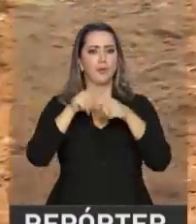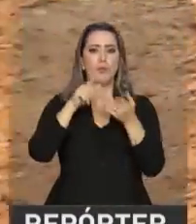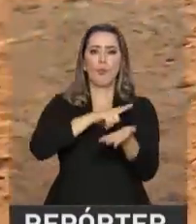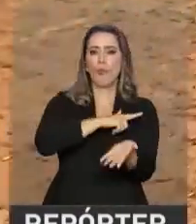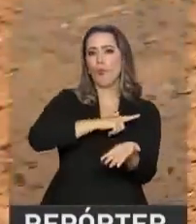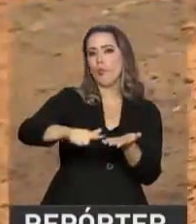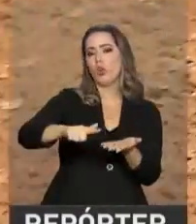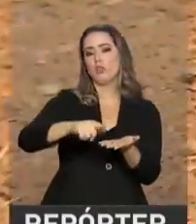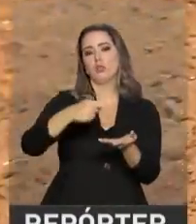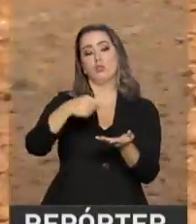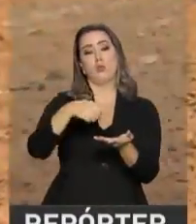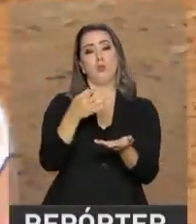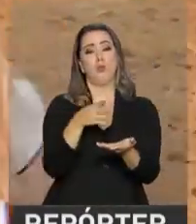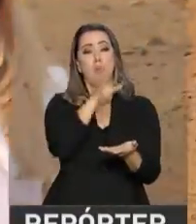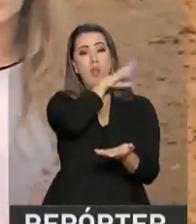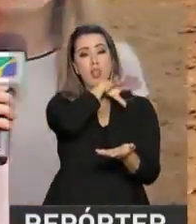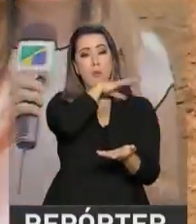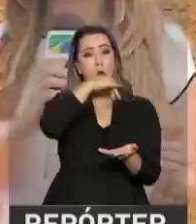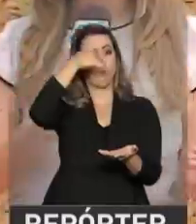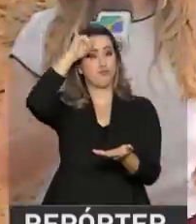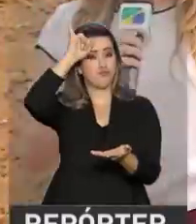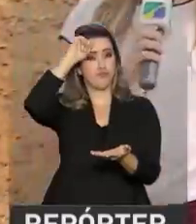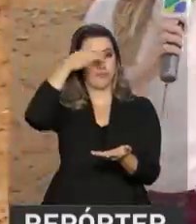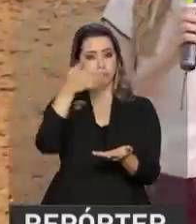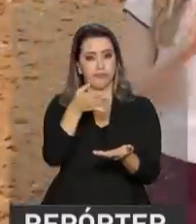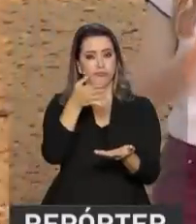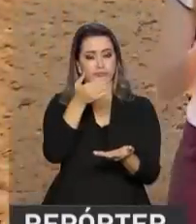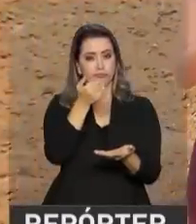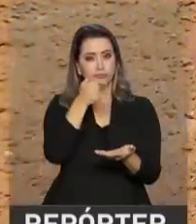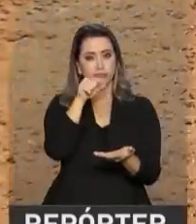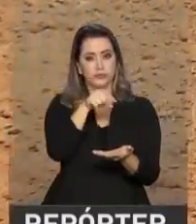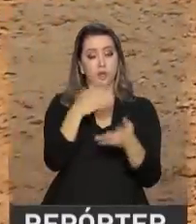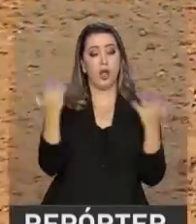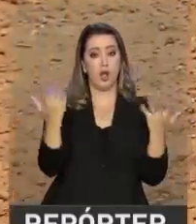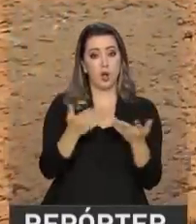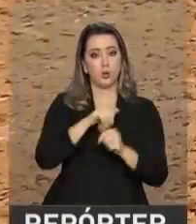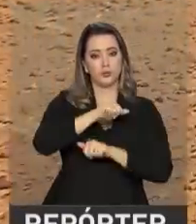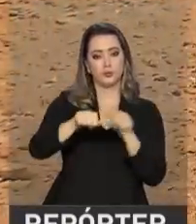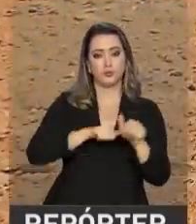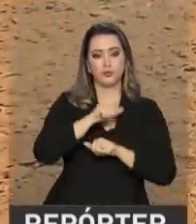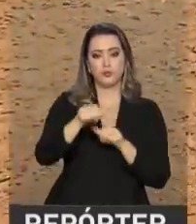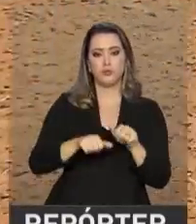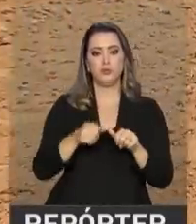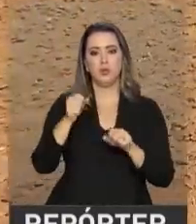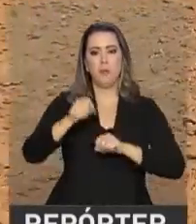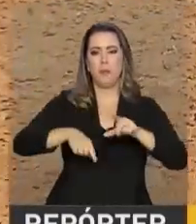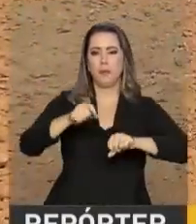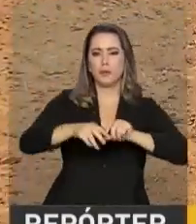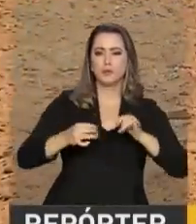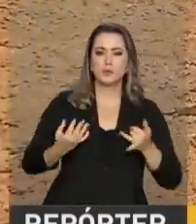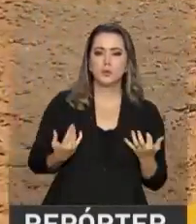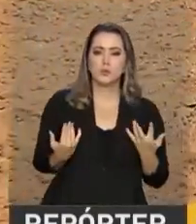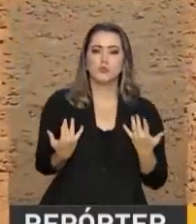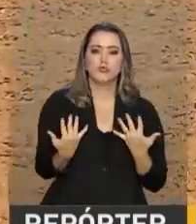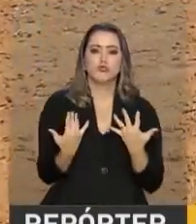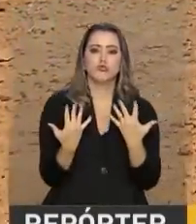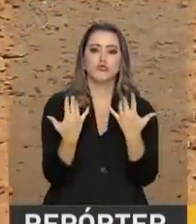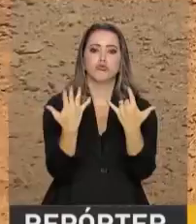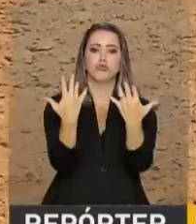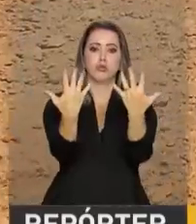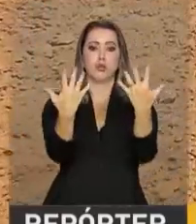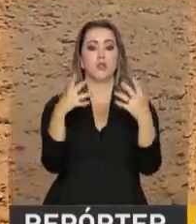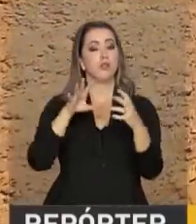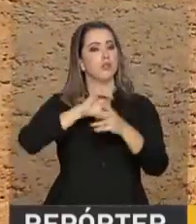virar um pasto agora com o plantio de mil e quinhentas mudas e 208 quilos de semente ela será restaurada em um